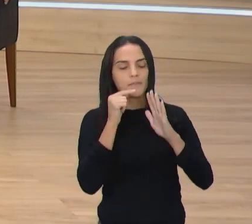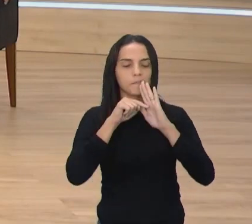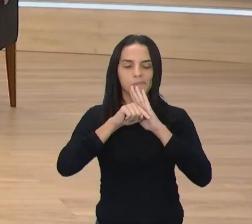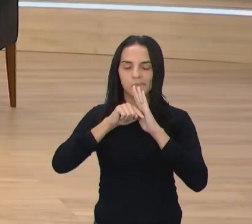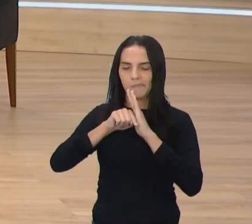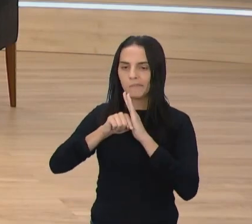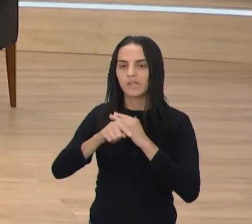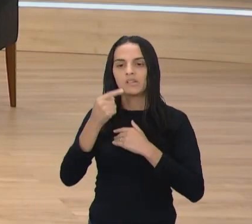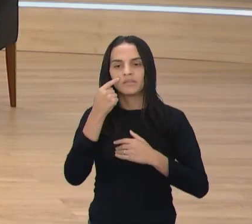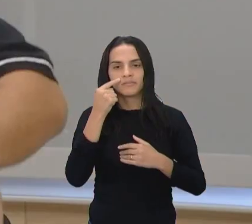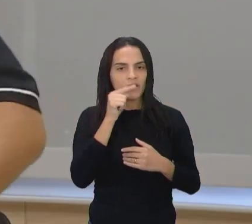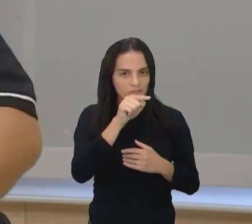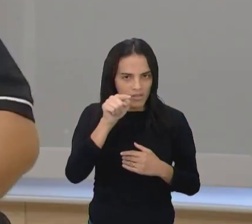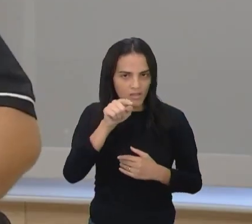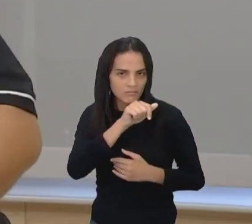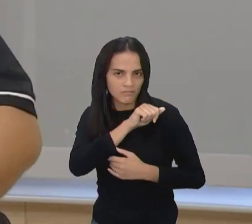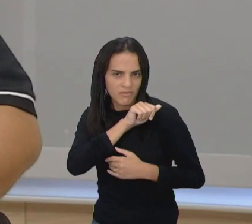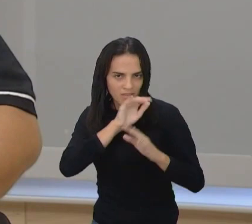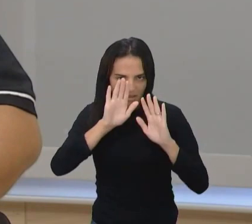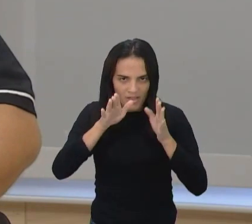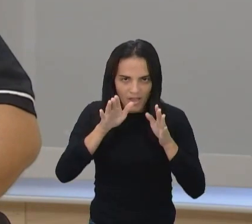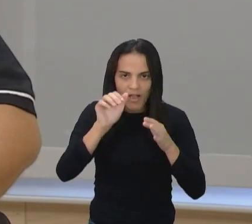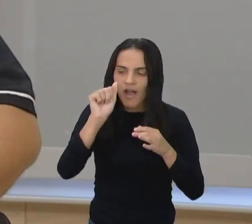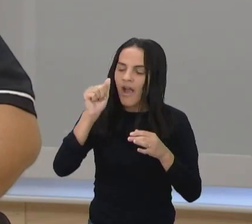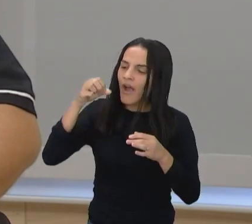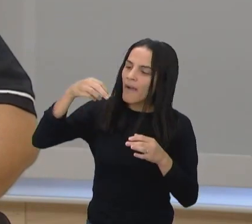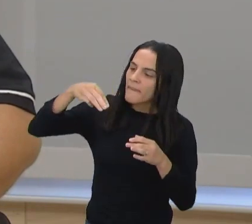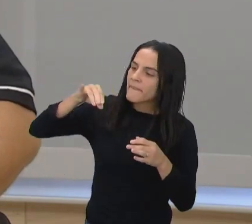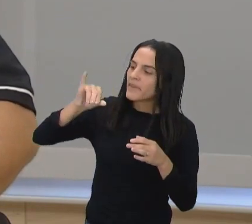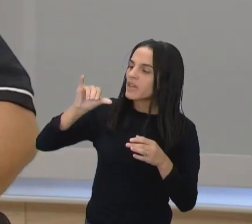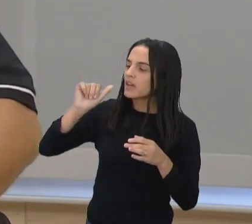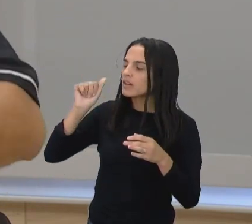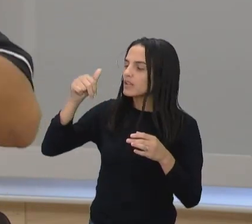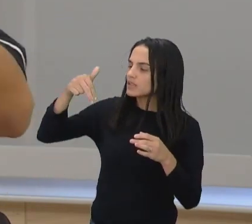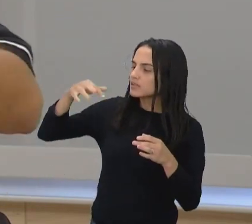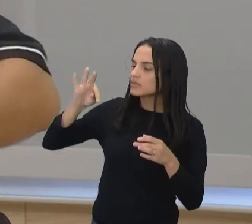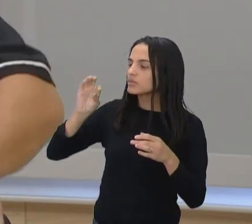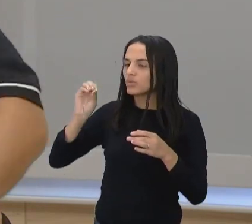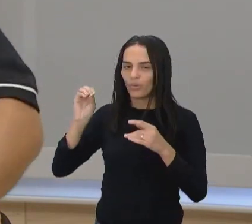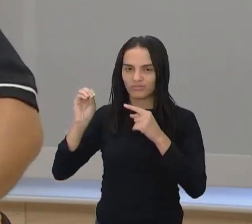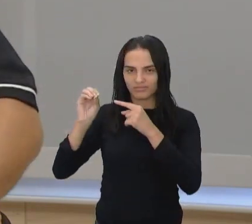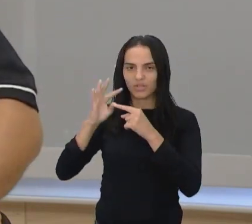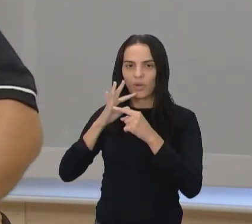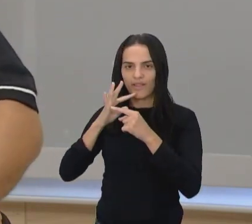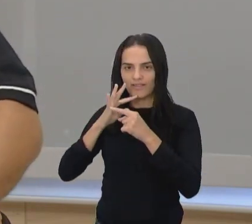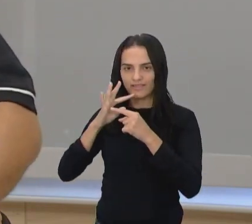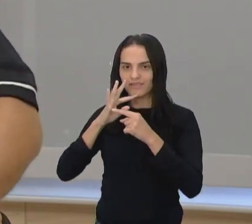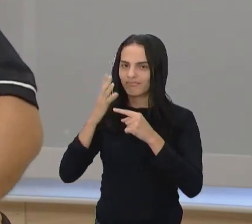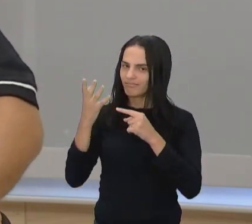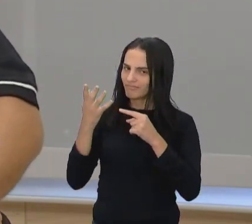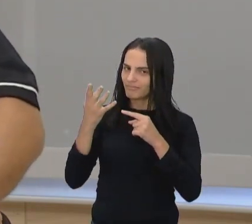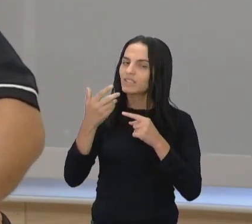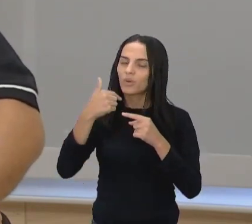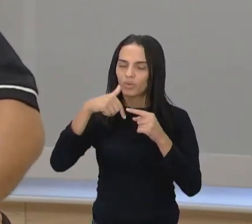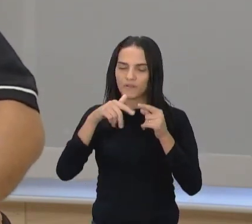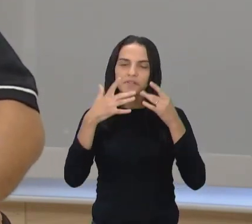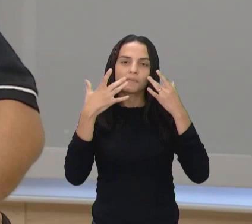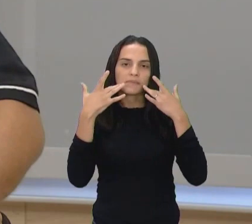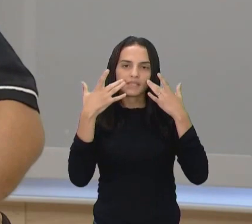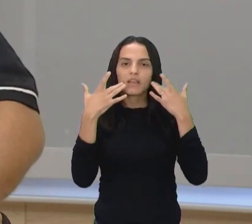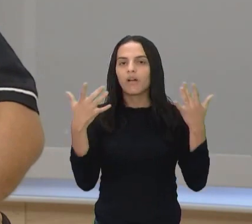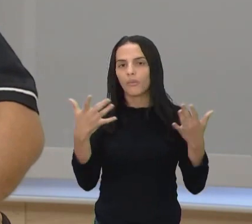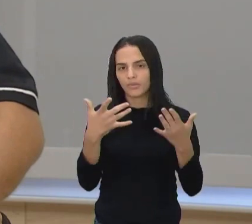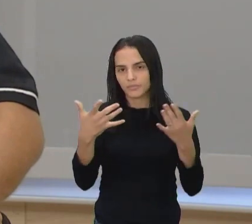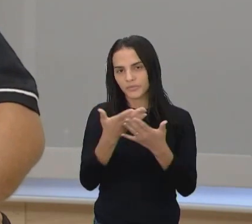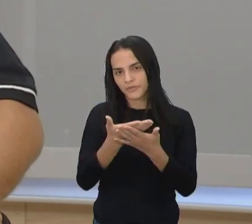uma... Né? E você, estudante, já ouviu falar do amianto? Você já conhece o amianto, né? A gente vai estar fazendo uma apresentação para vocês